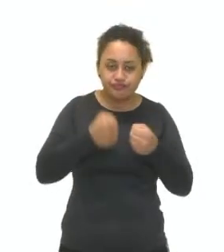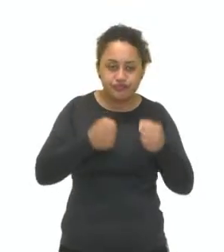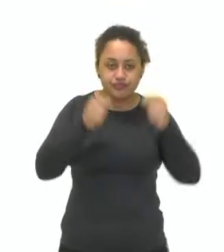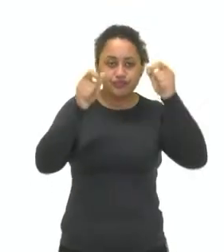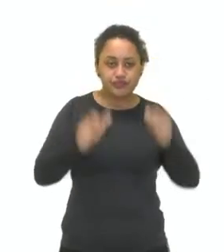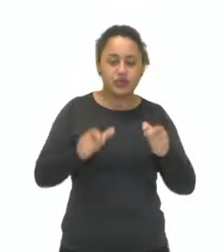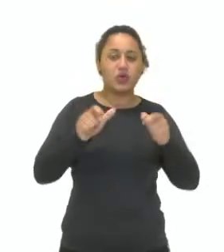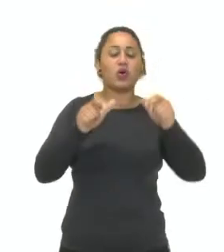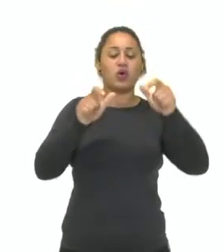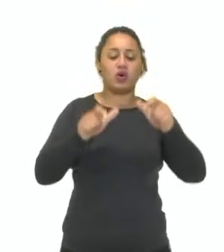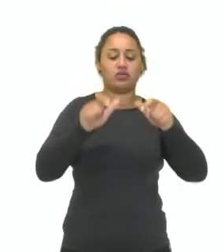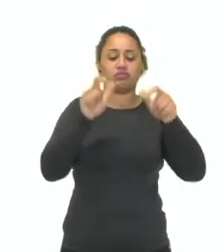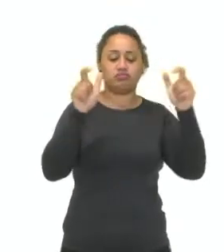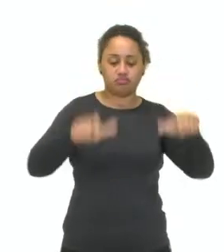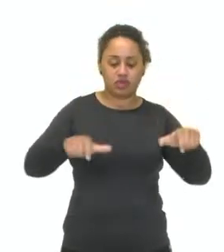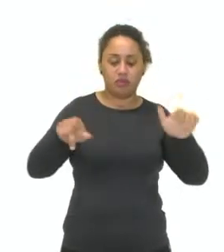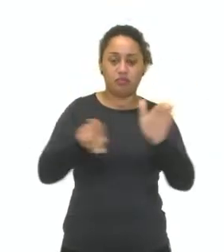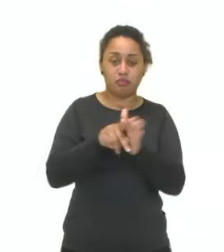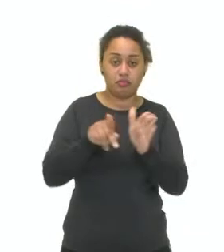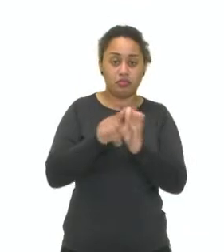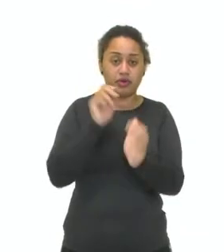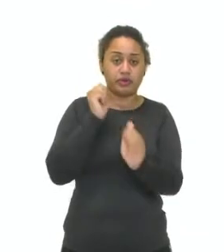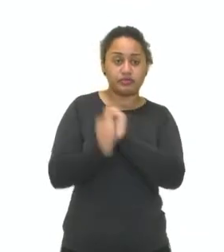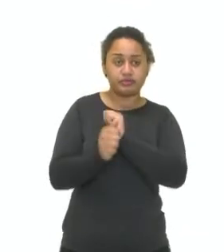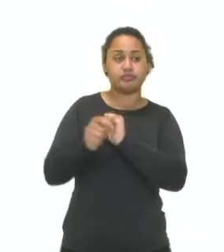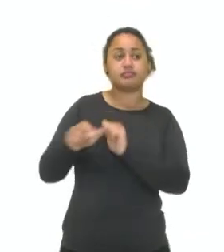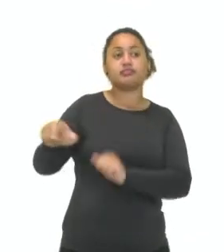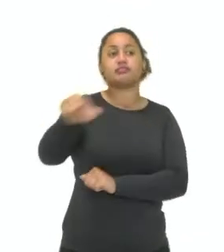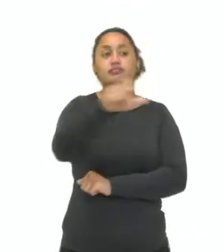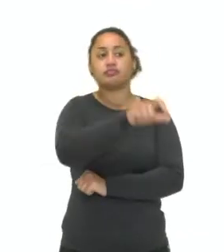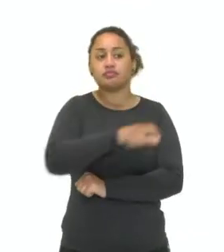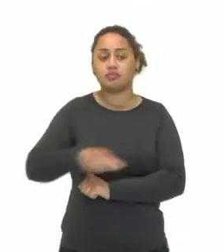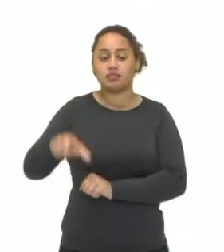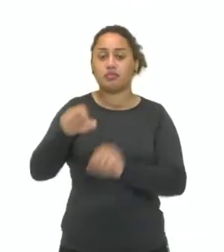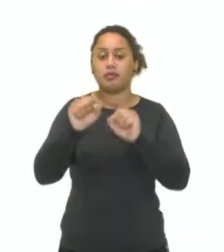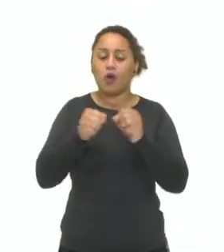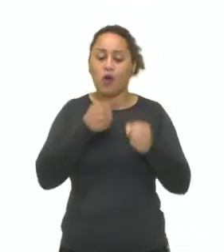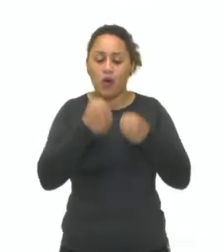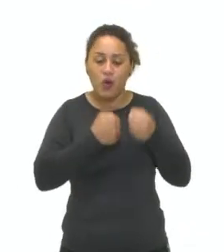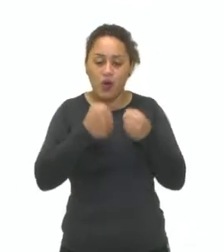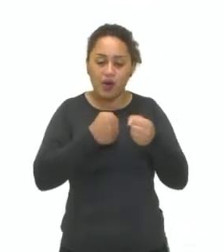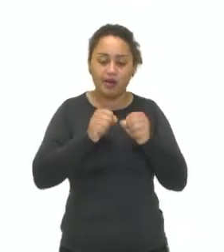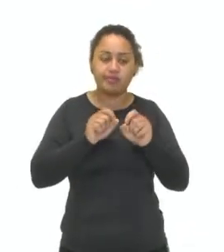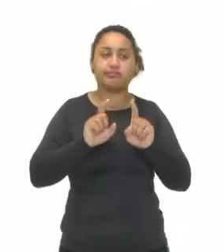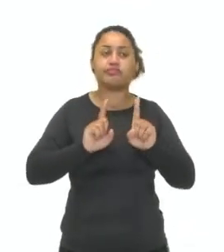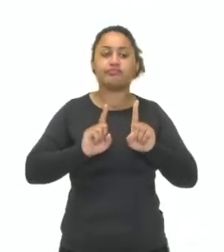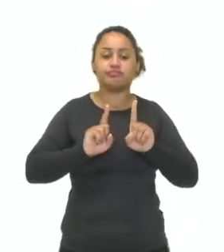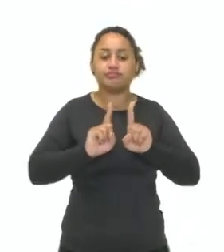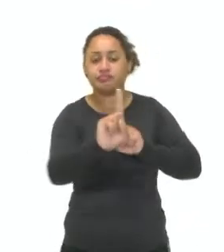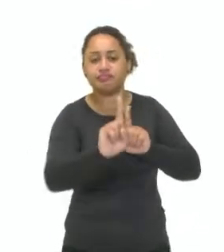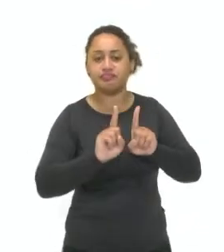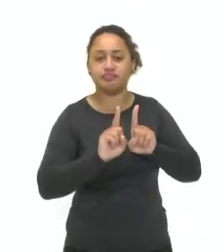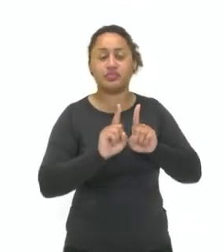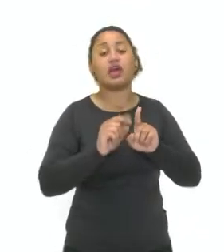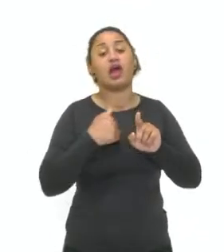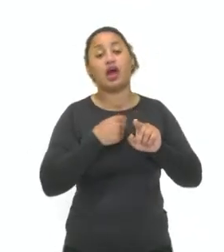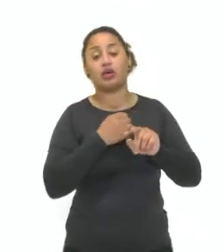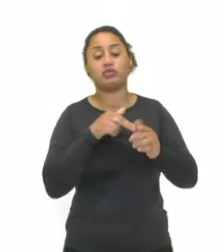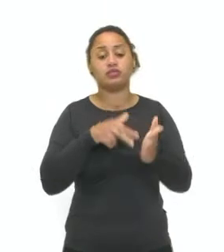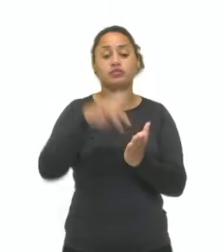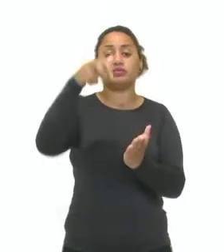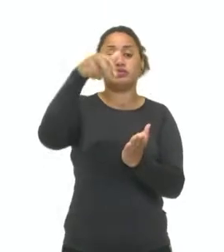no estádio de atletismo. Podem ser corridas rasas, corridas com